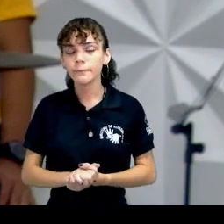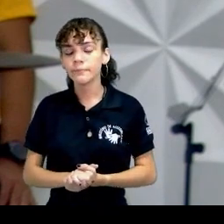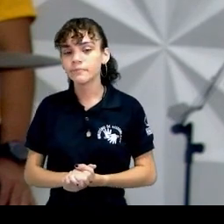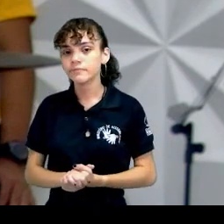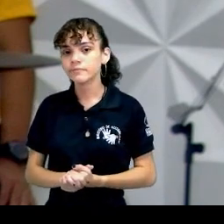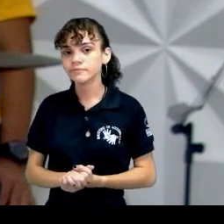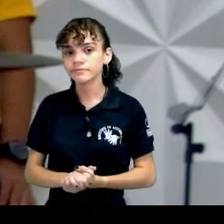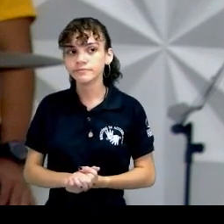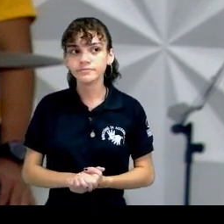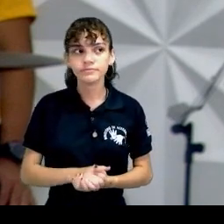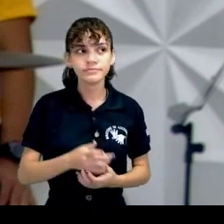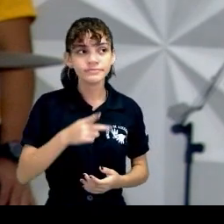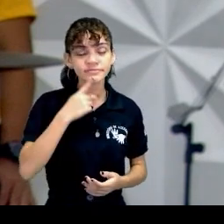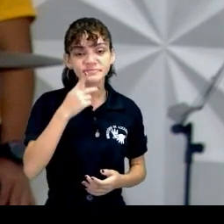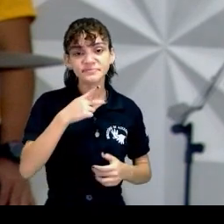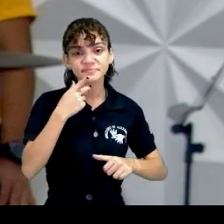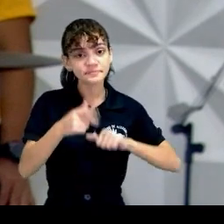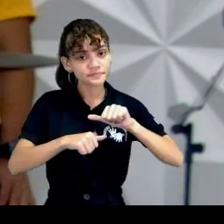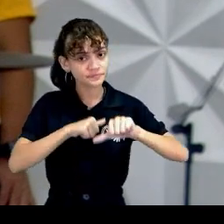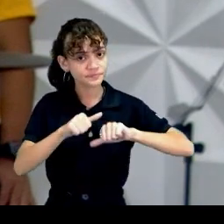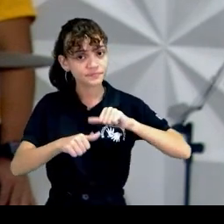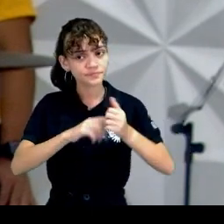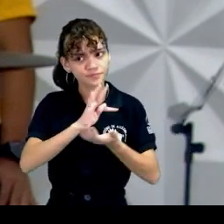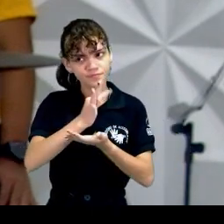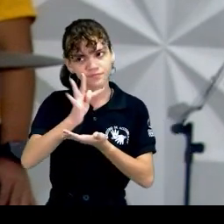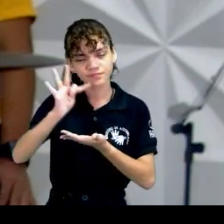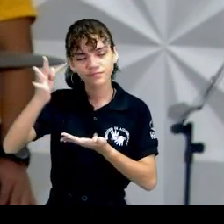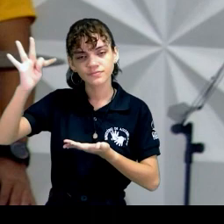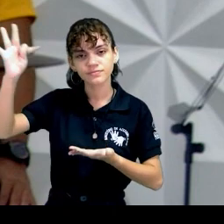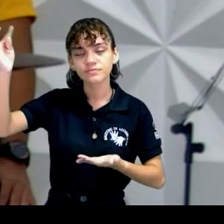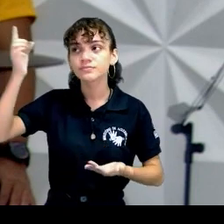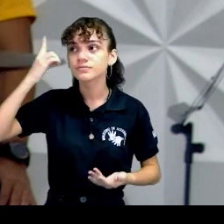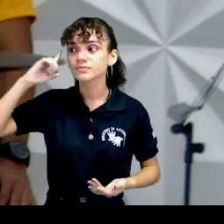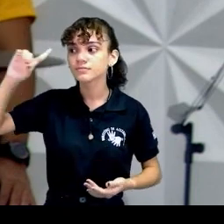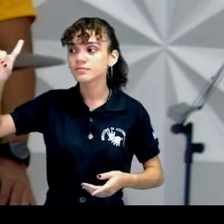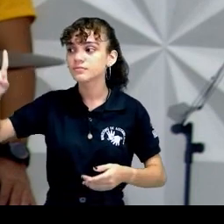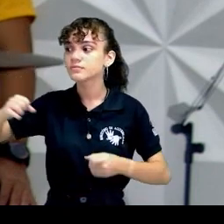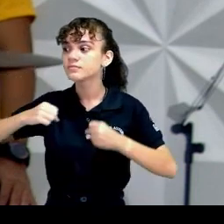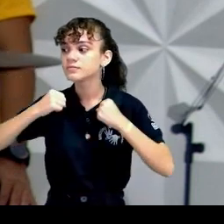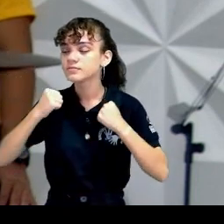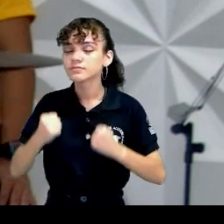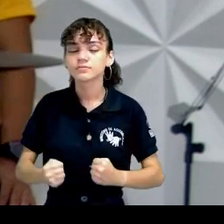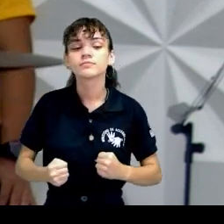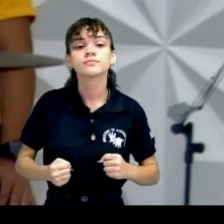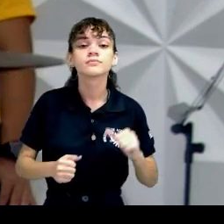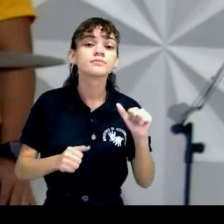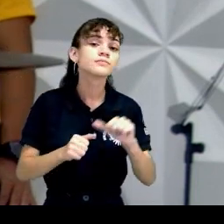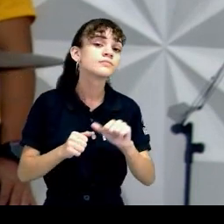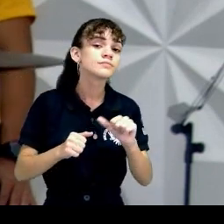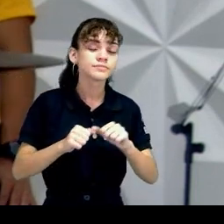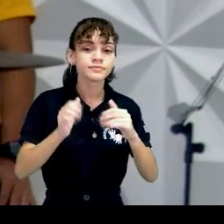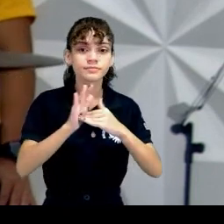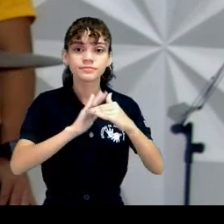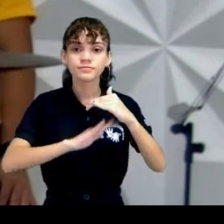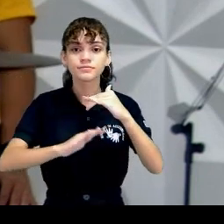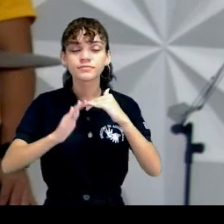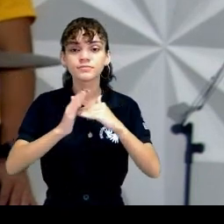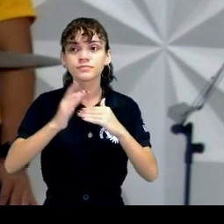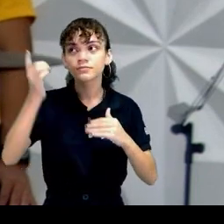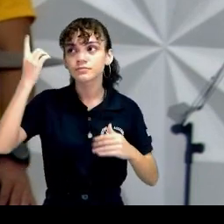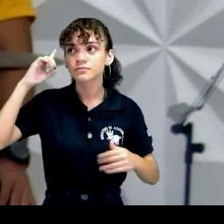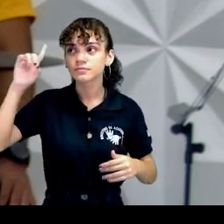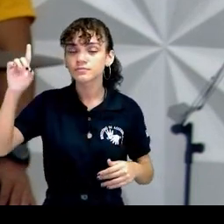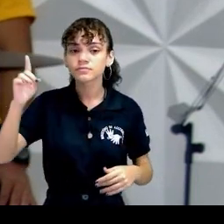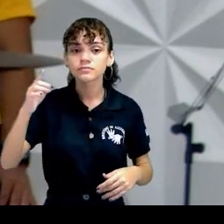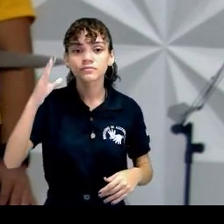permite, de um Deus que tudo pode, e um Deus que a gente não sabe se é a sua vontade. Um Deus que pode, mas nem sempre Ele